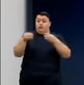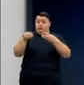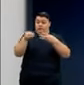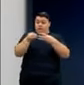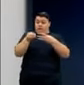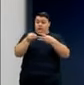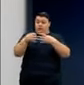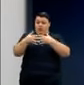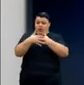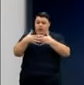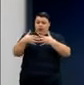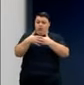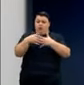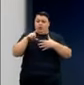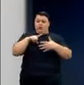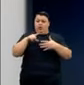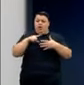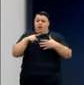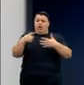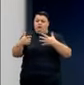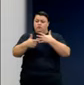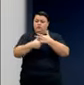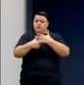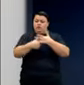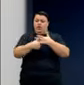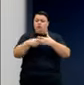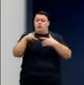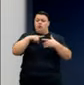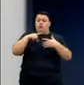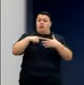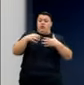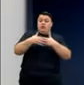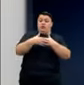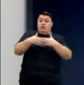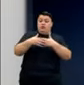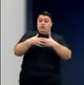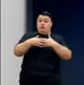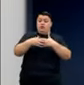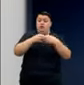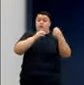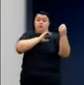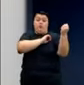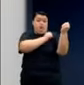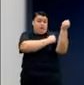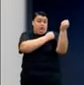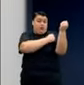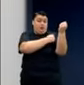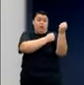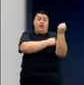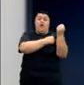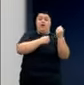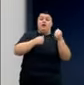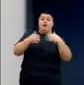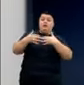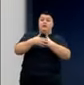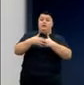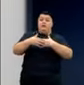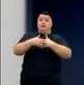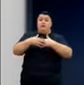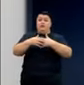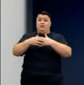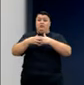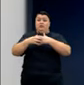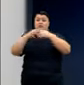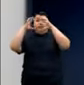mesma função. Então, nós temos o tecido muscular, tecido conjuntivo, tecido epitelial, tecido